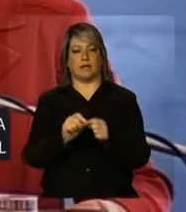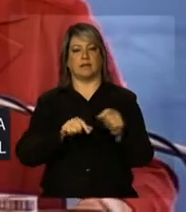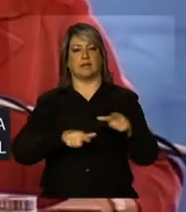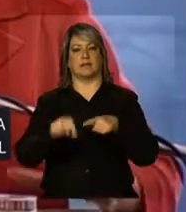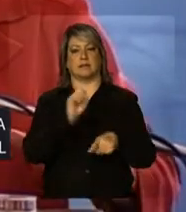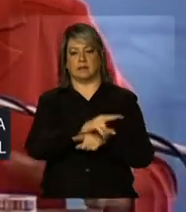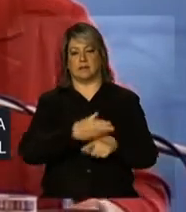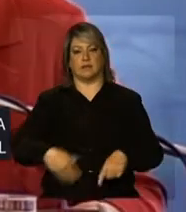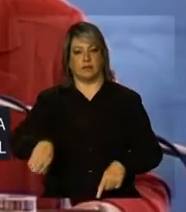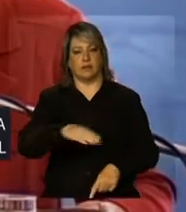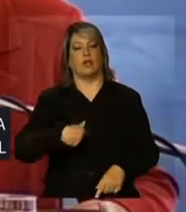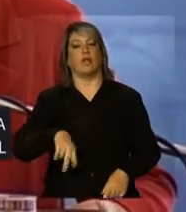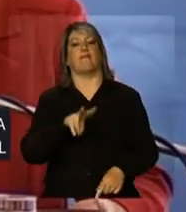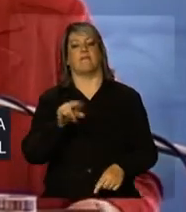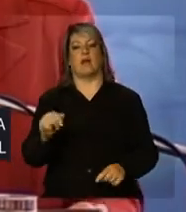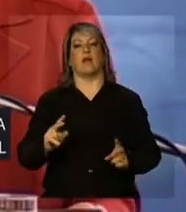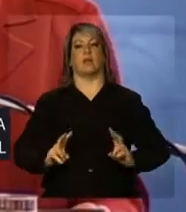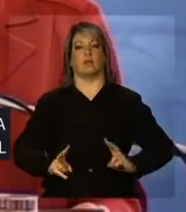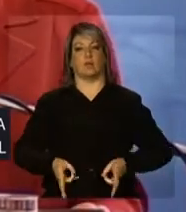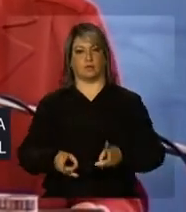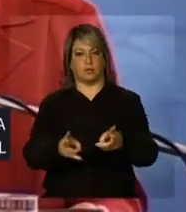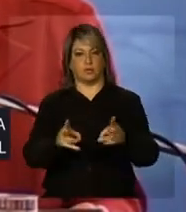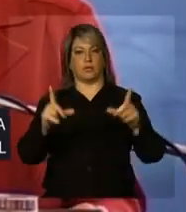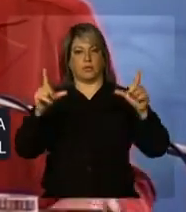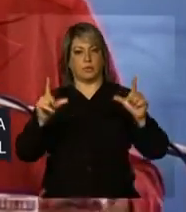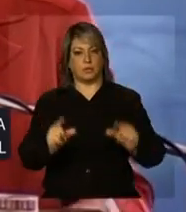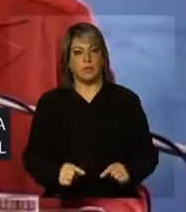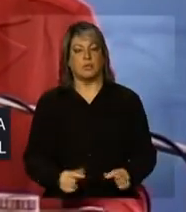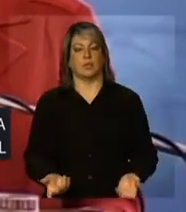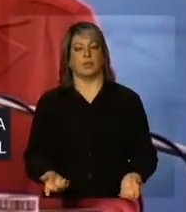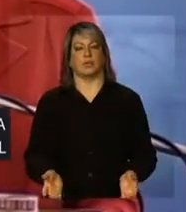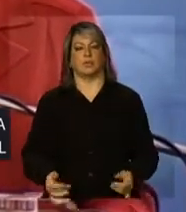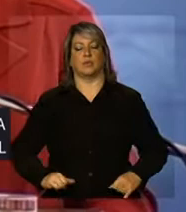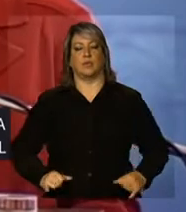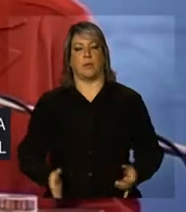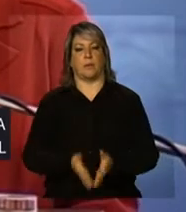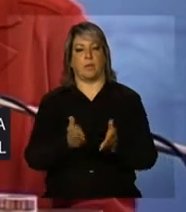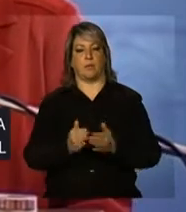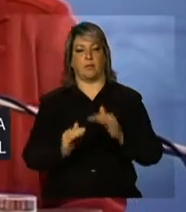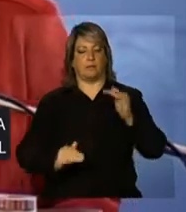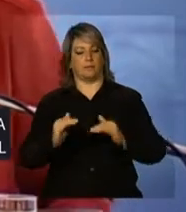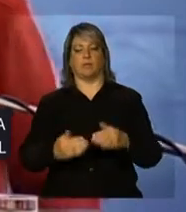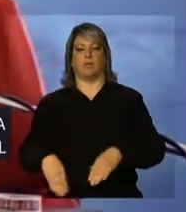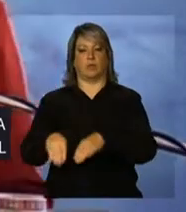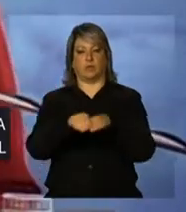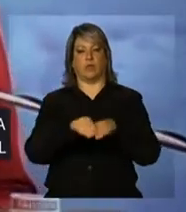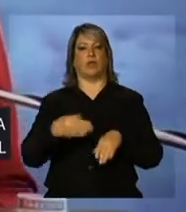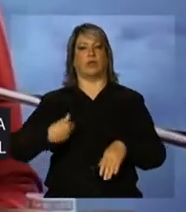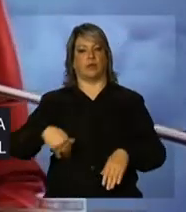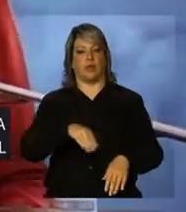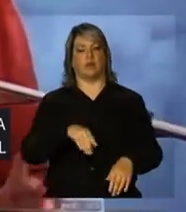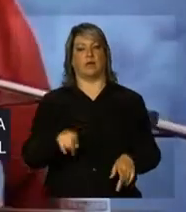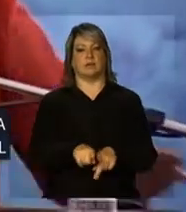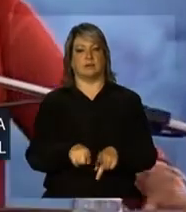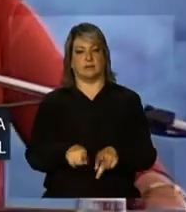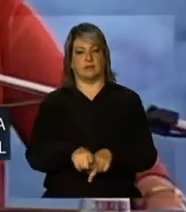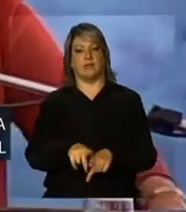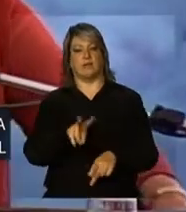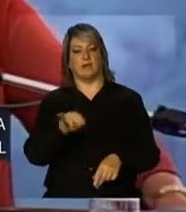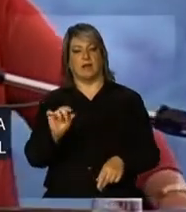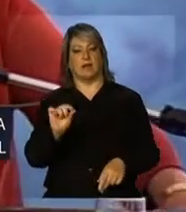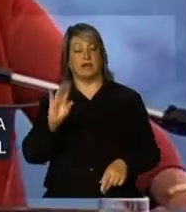emprego nós vamos continuar reduzindo a pobreza EA desigualdade e nós e nós